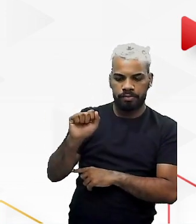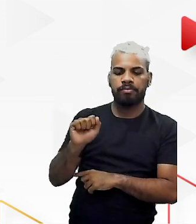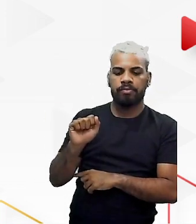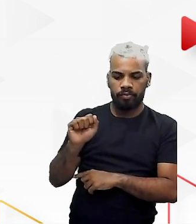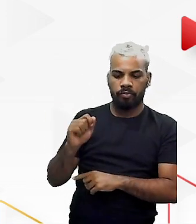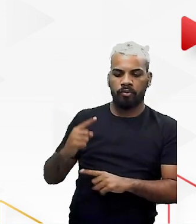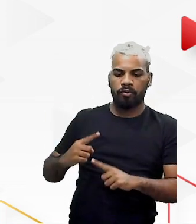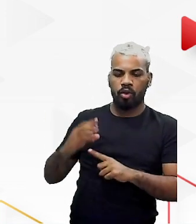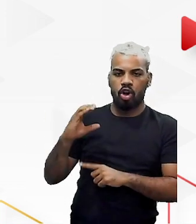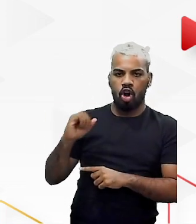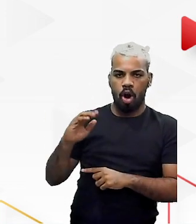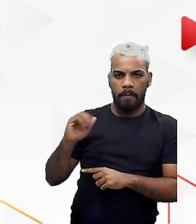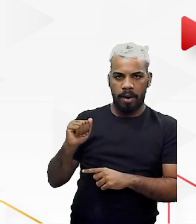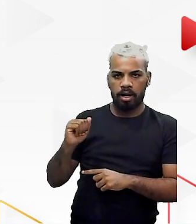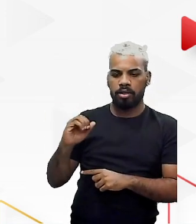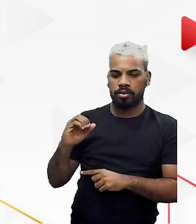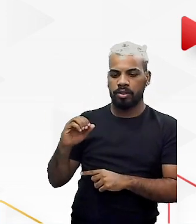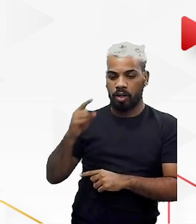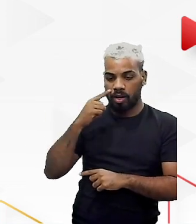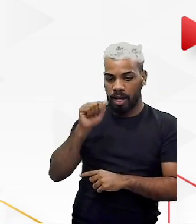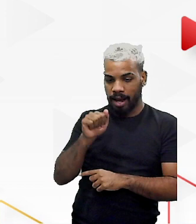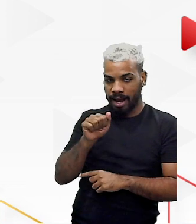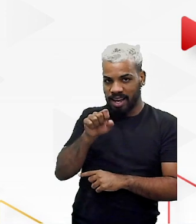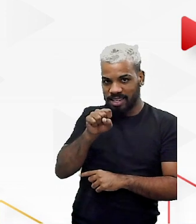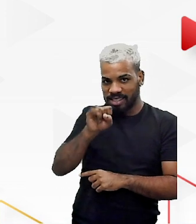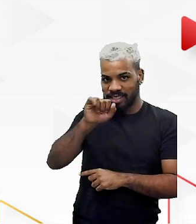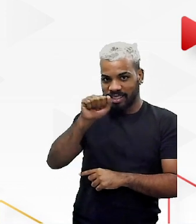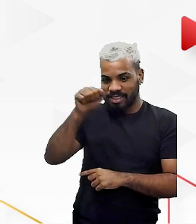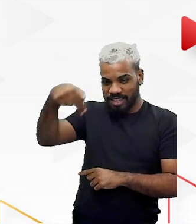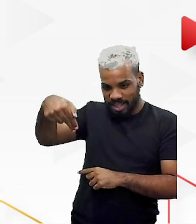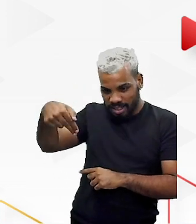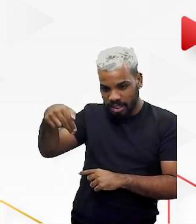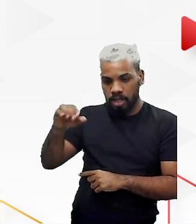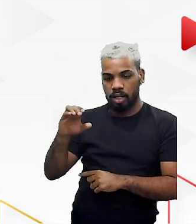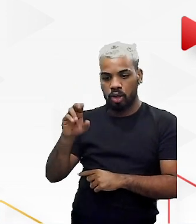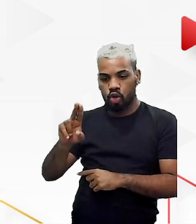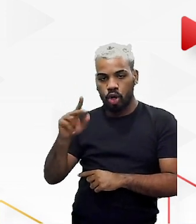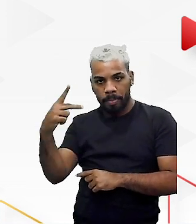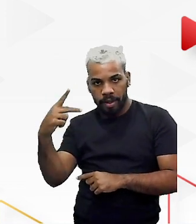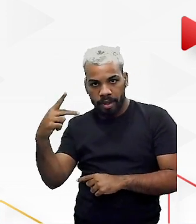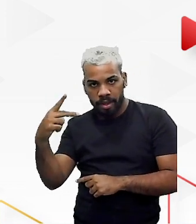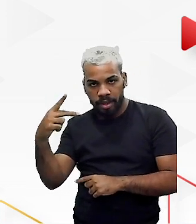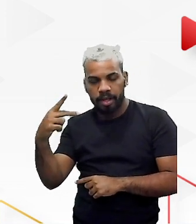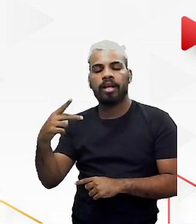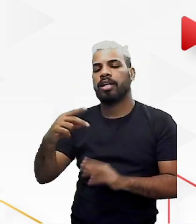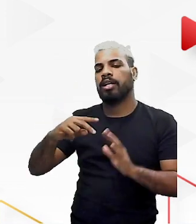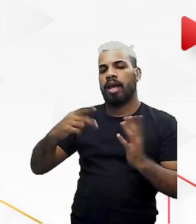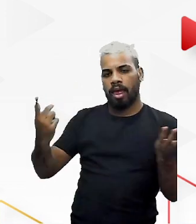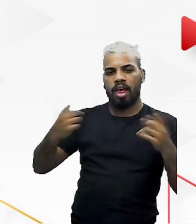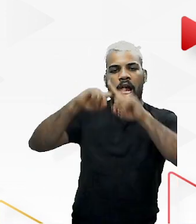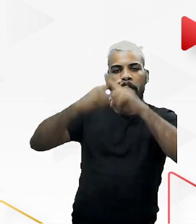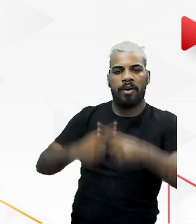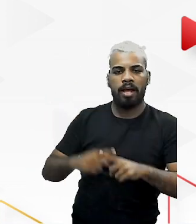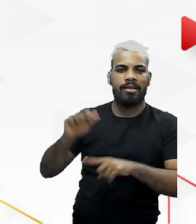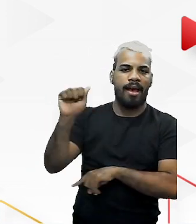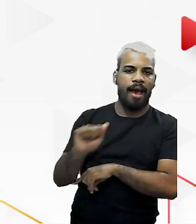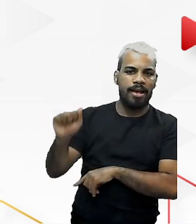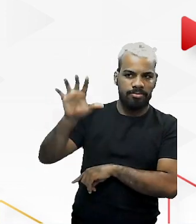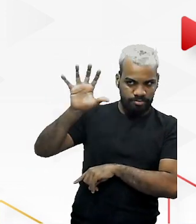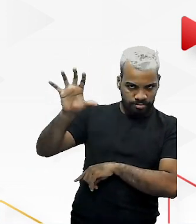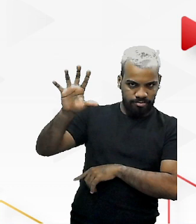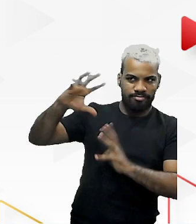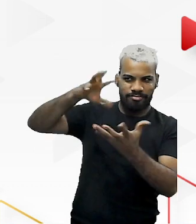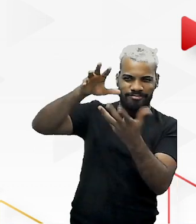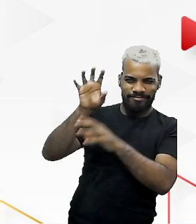forma a despertar. Qual foi o problema que Constantine teve com a comissão organizadora da Asian